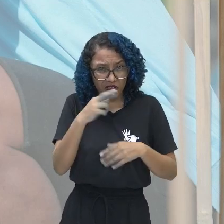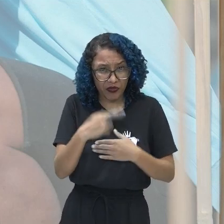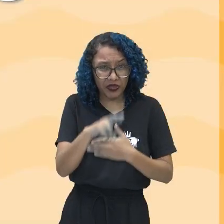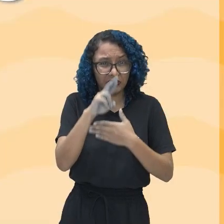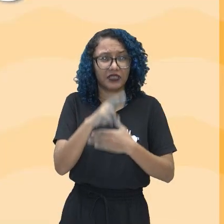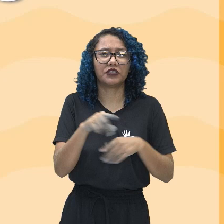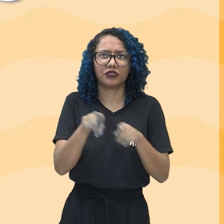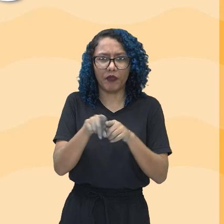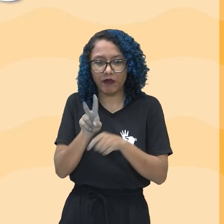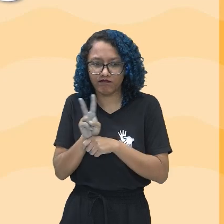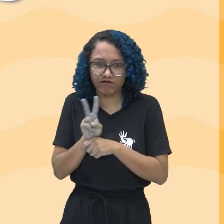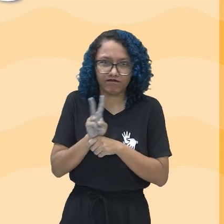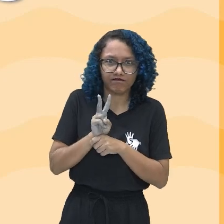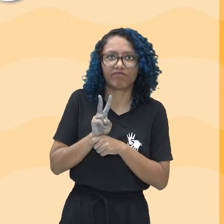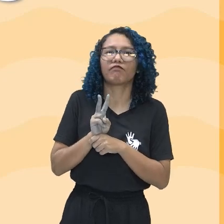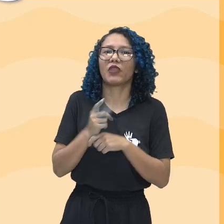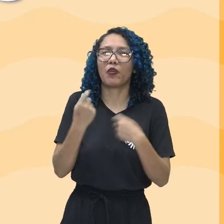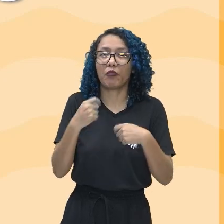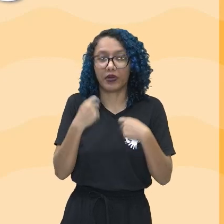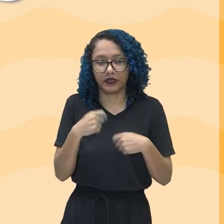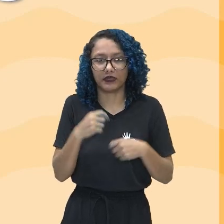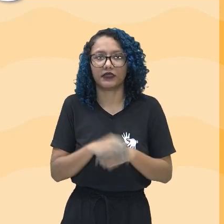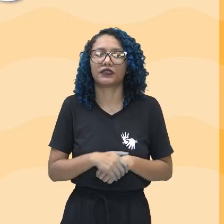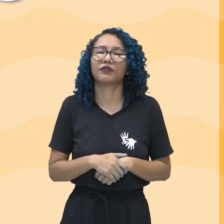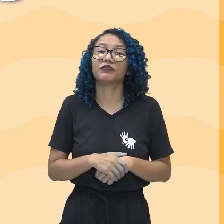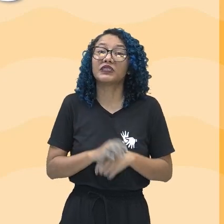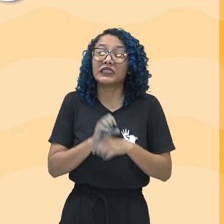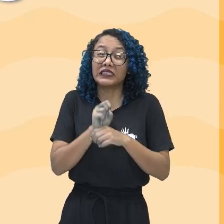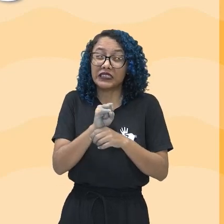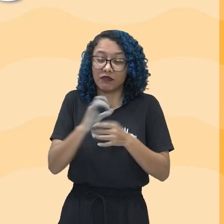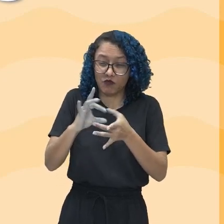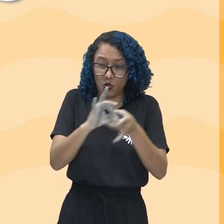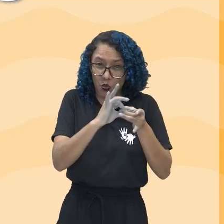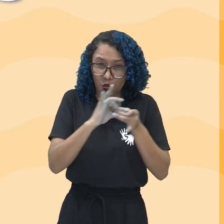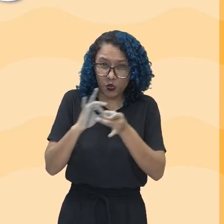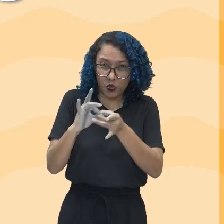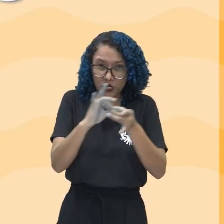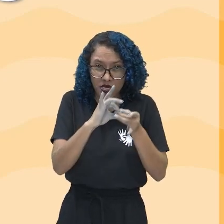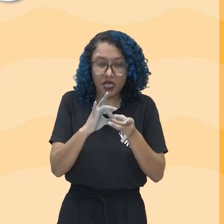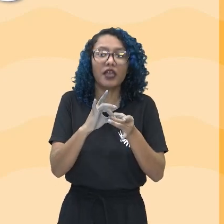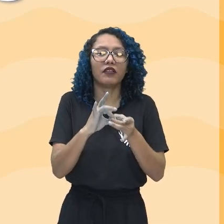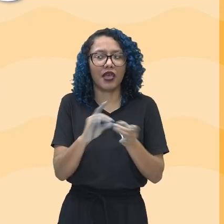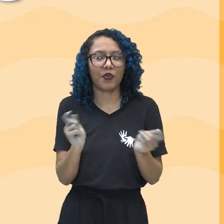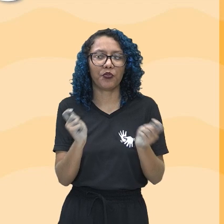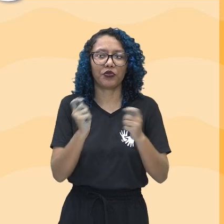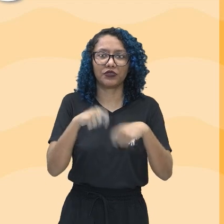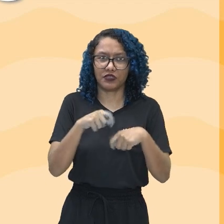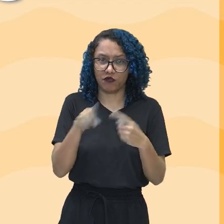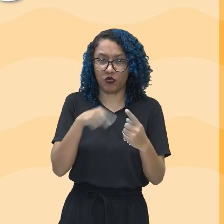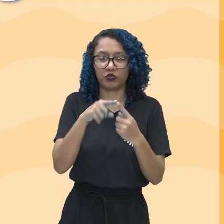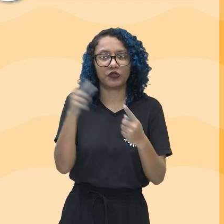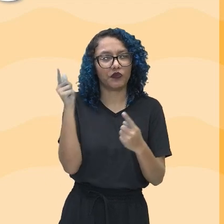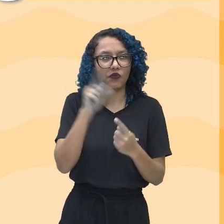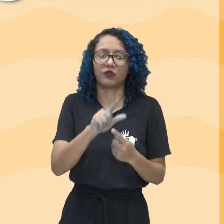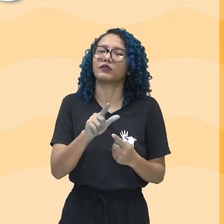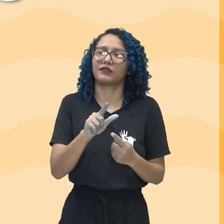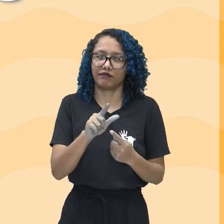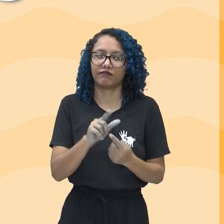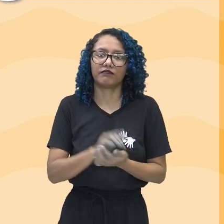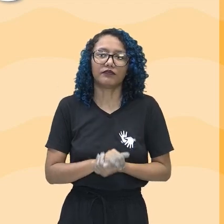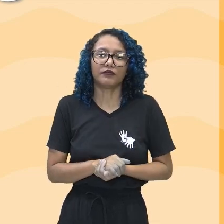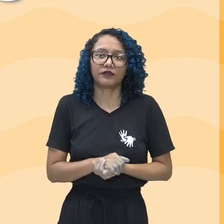representantes. Somente trabalhando juntos, de forma convergente, conseguiremos alcançar esses ambiciosos